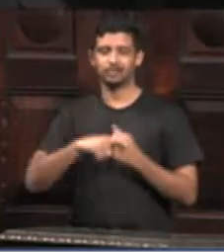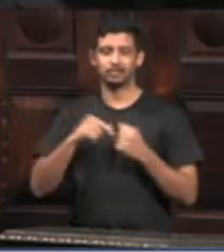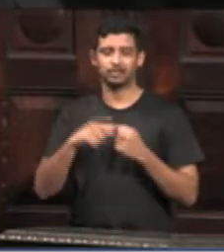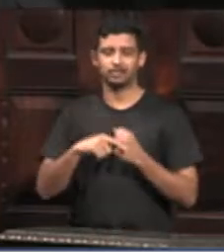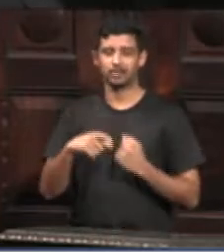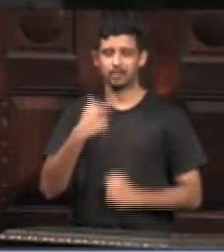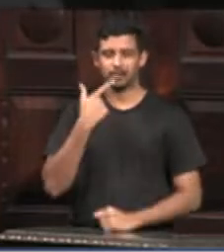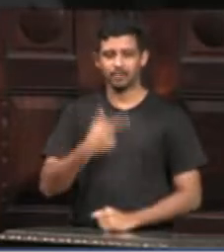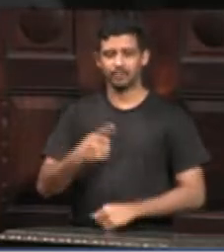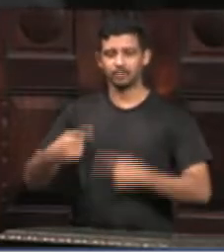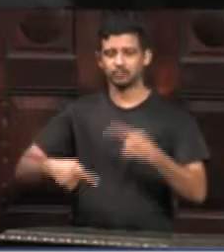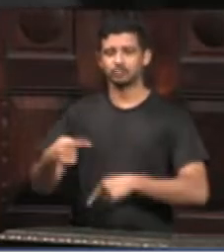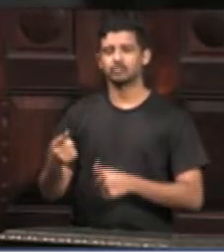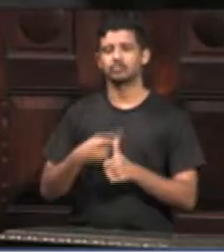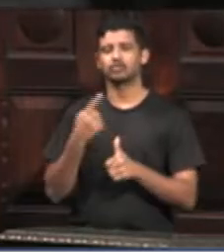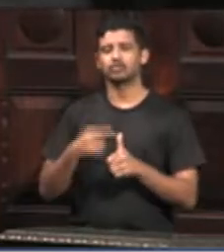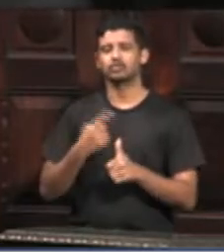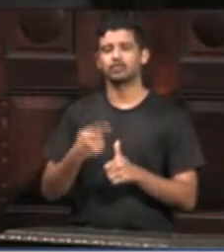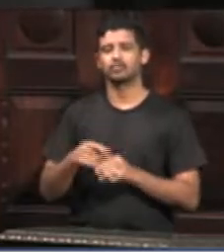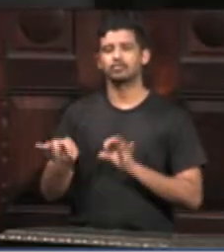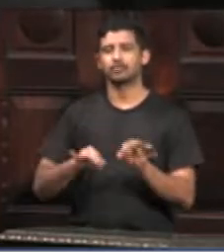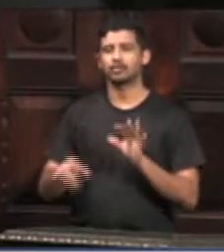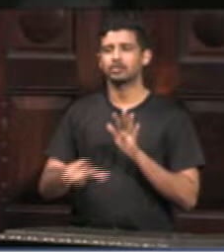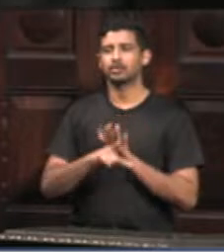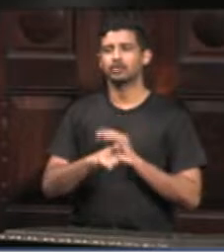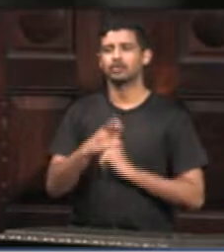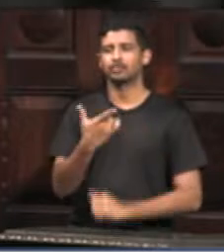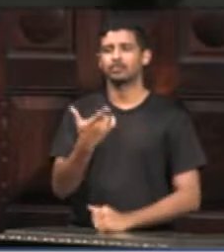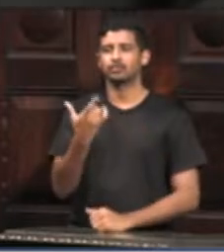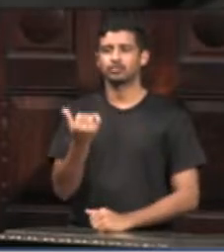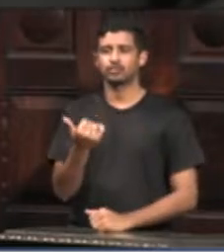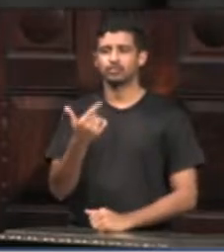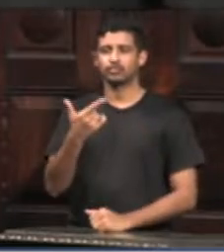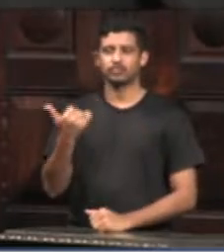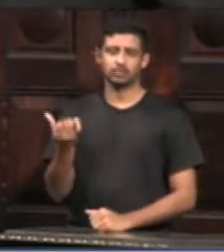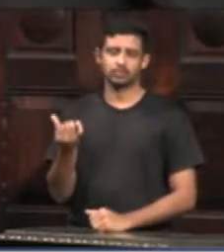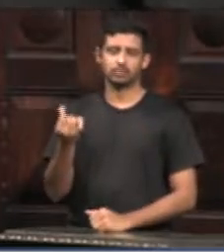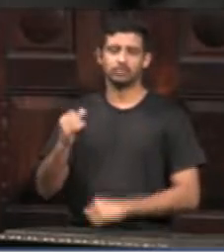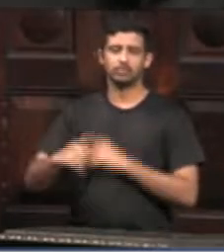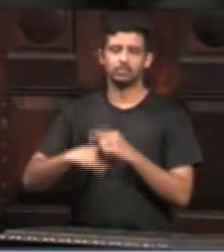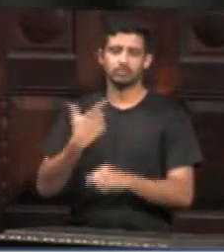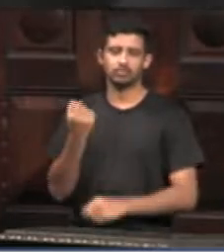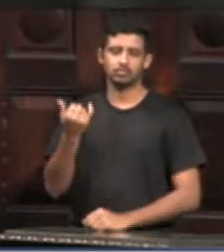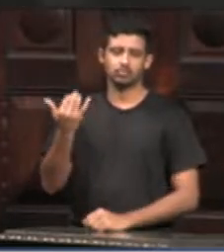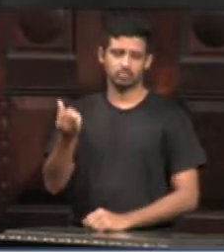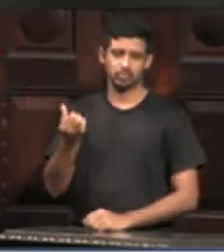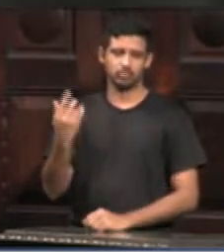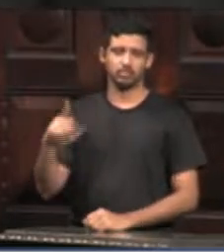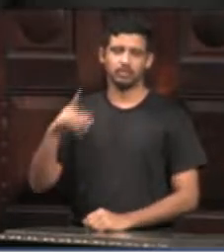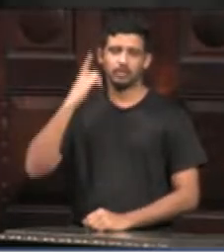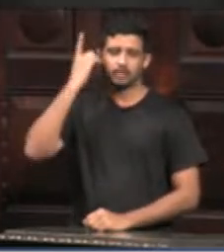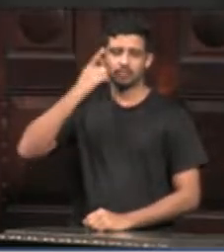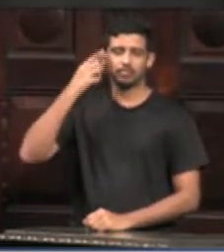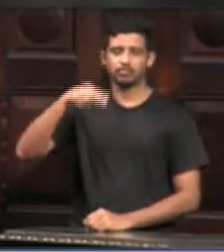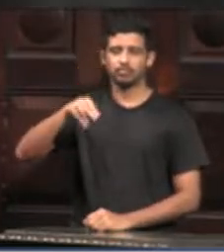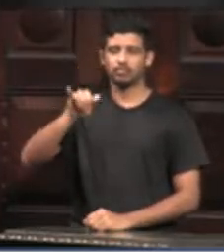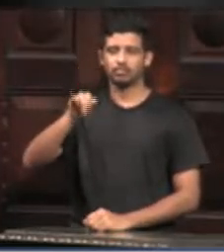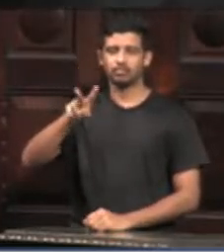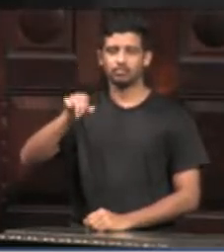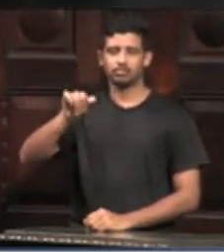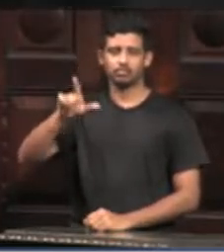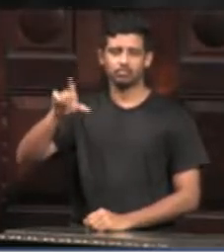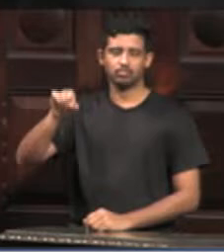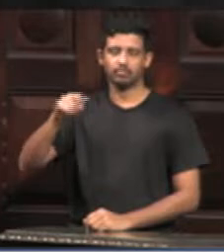ordinária, em primeira discussão, projeto de lei 2123 de 2016, de autoria do deputado Nivaldo Mulim. Dispõe sobre a participação das pessoas